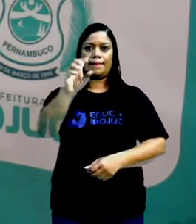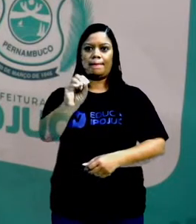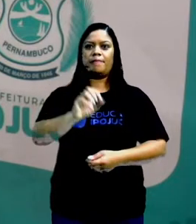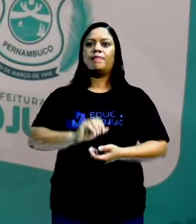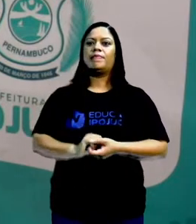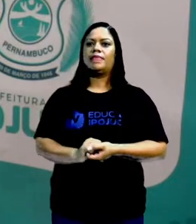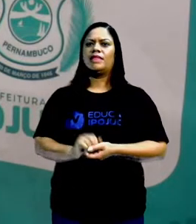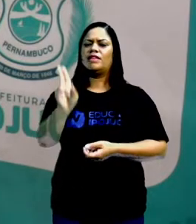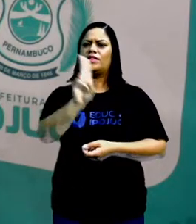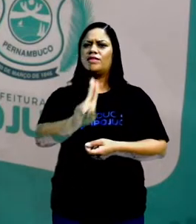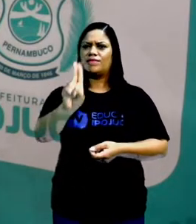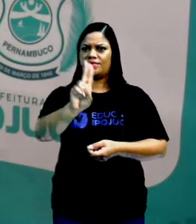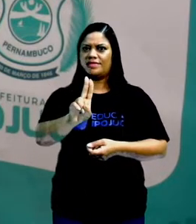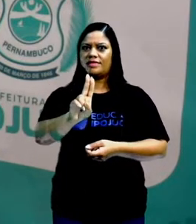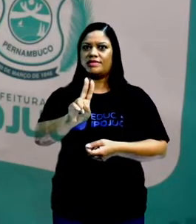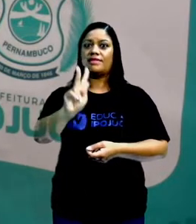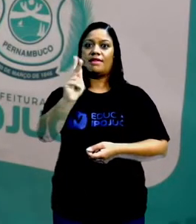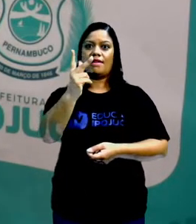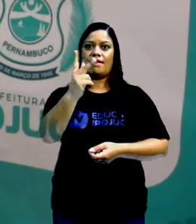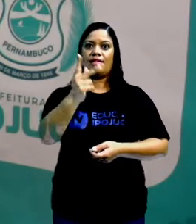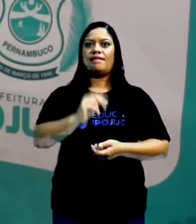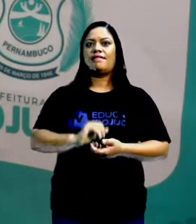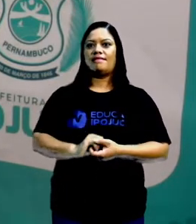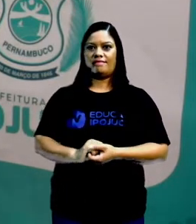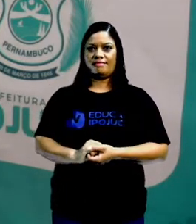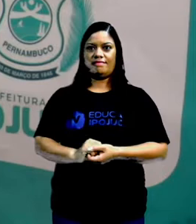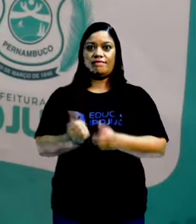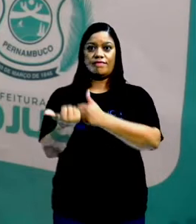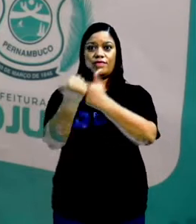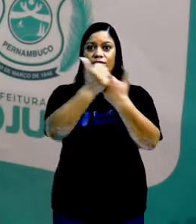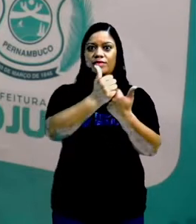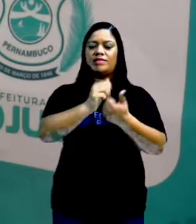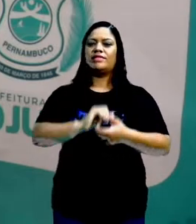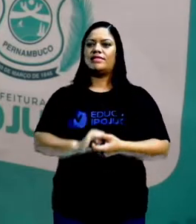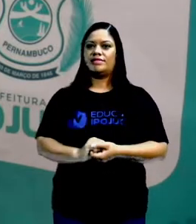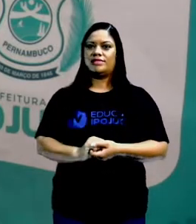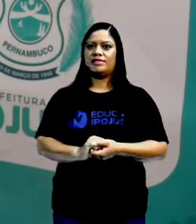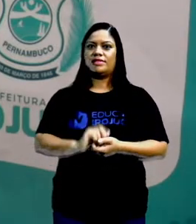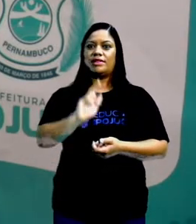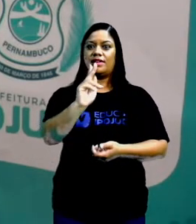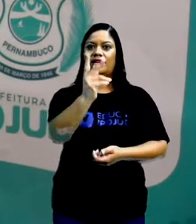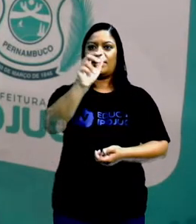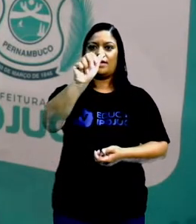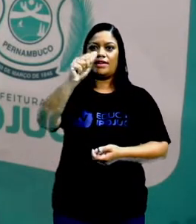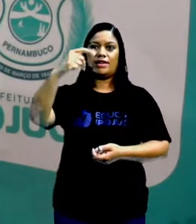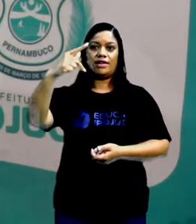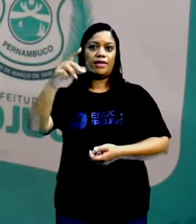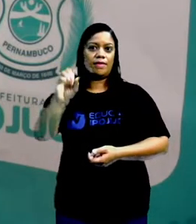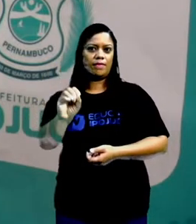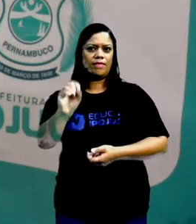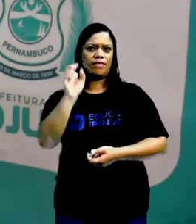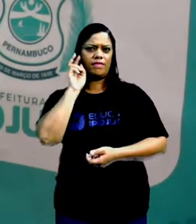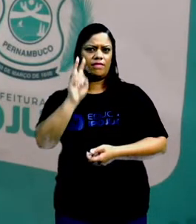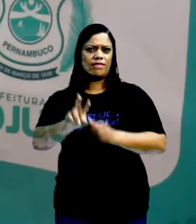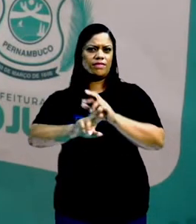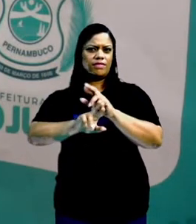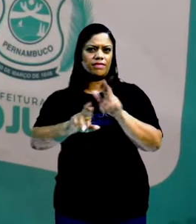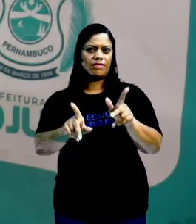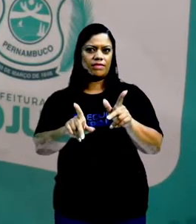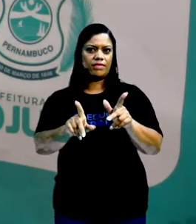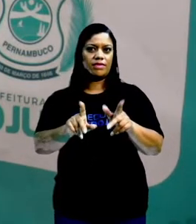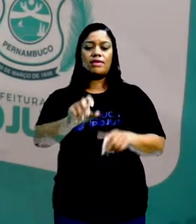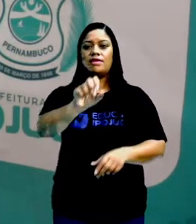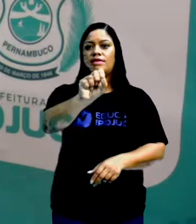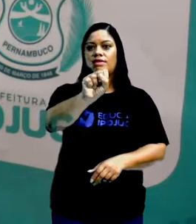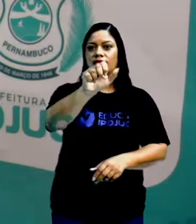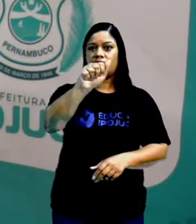se fosse a letra H, ficaria apo. Compreendeu a diferença?